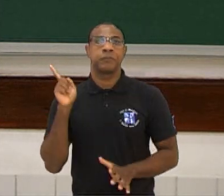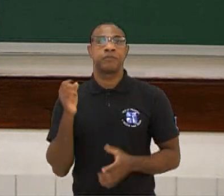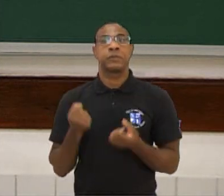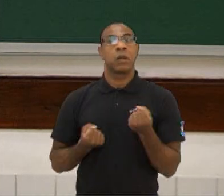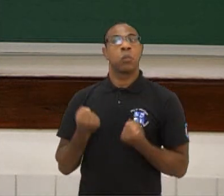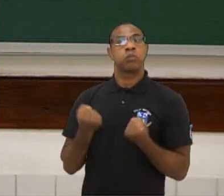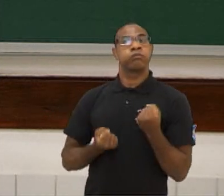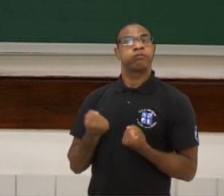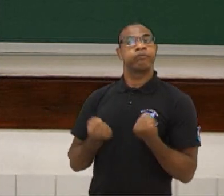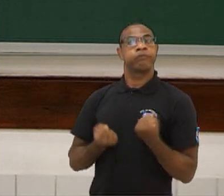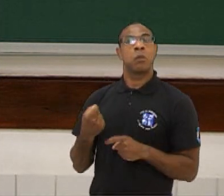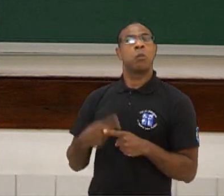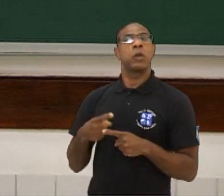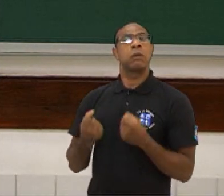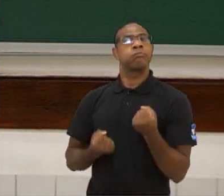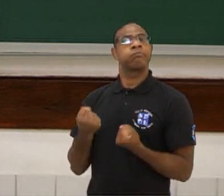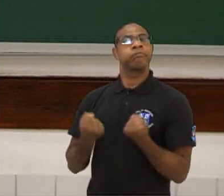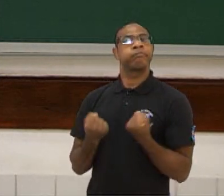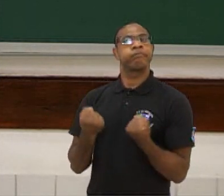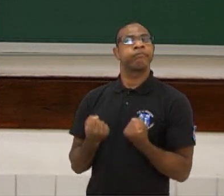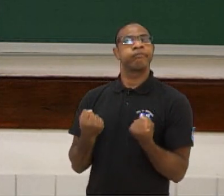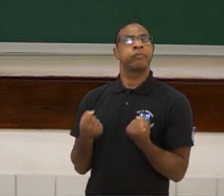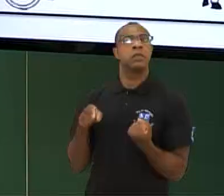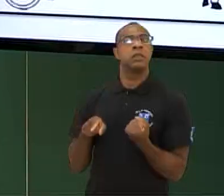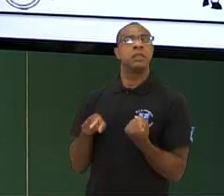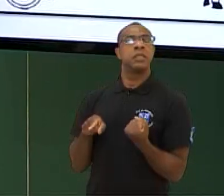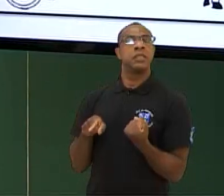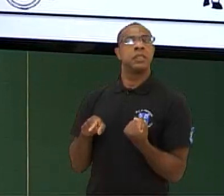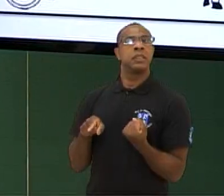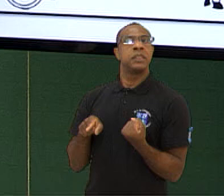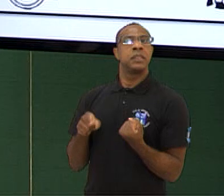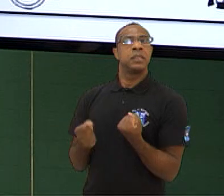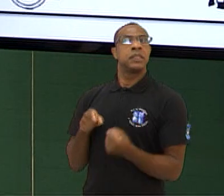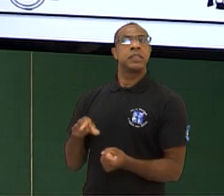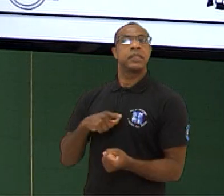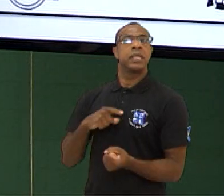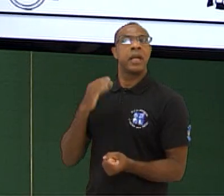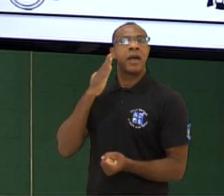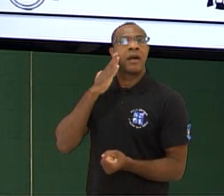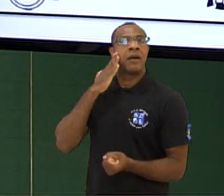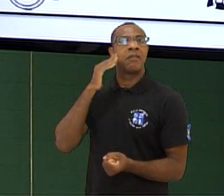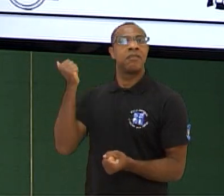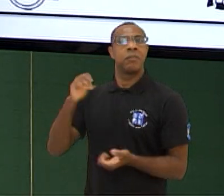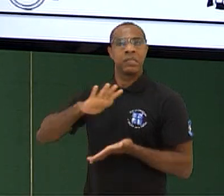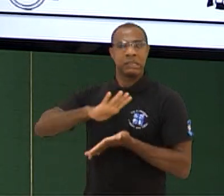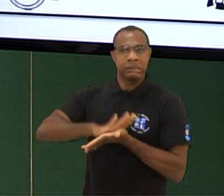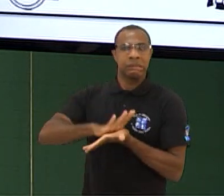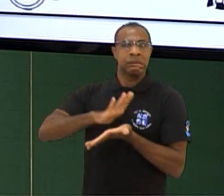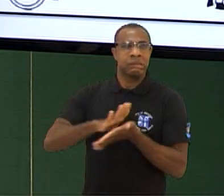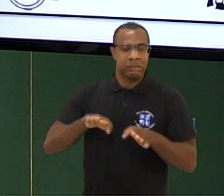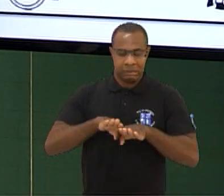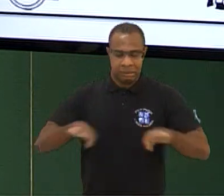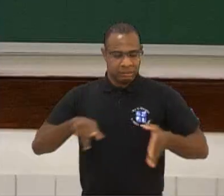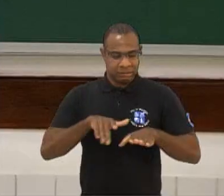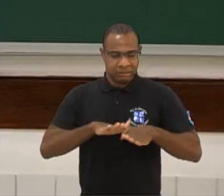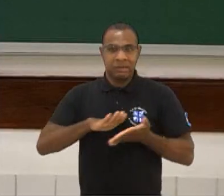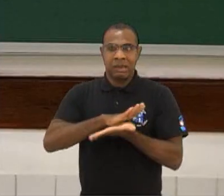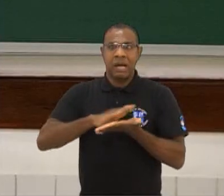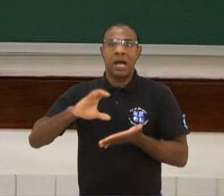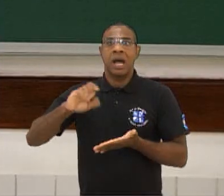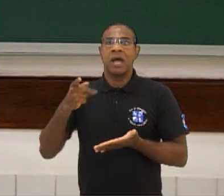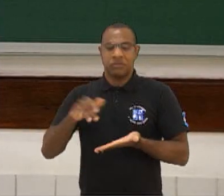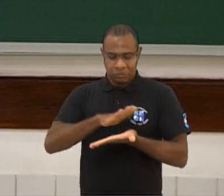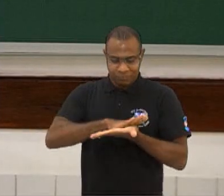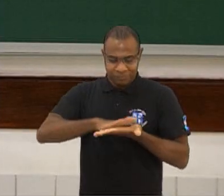né? Por que um veículo, por exemplo, ele tem a famosa tração integral e alguns outros veículos têm